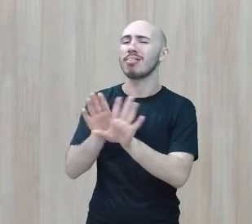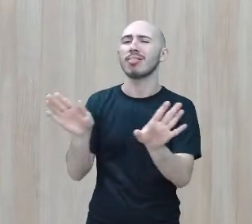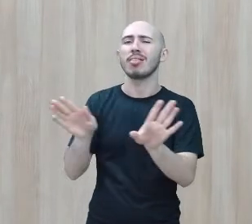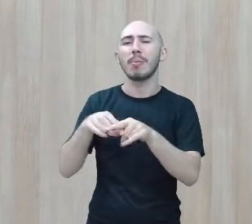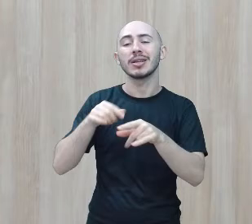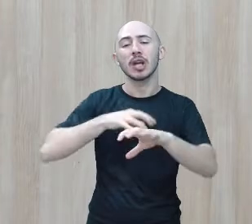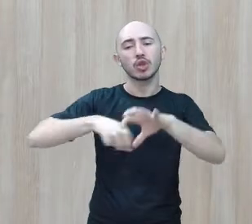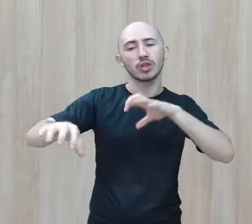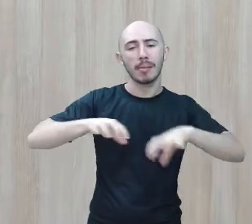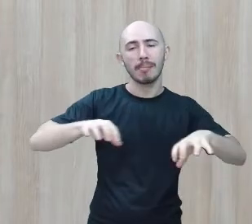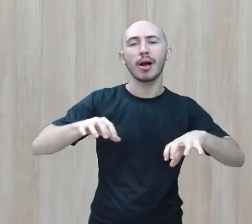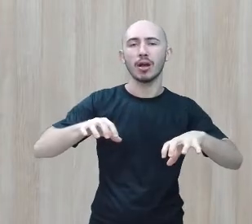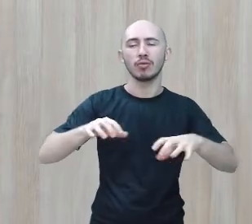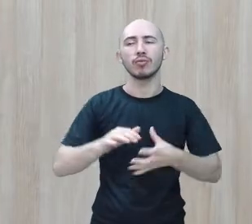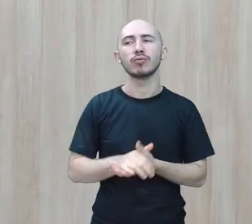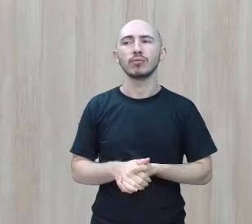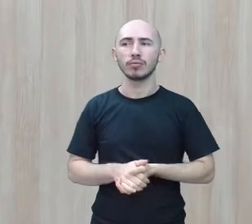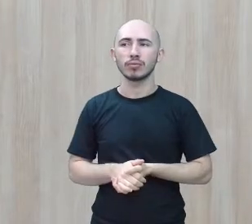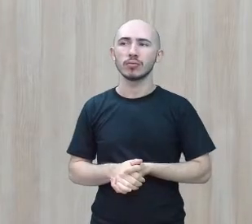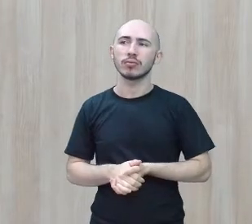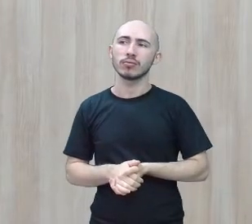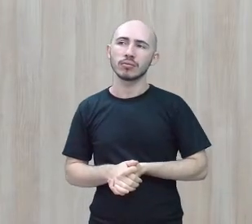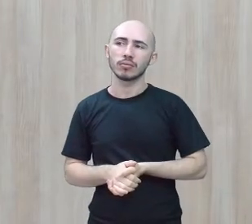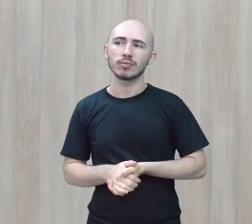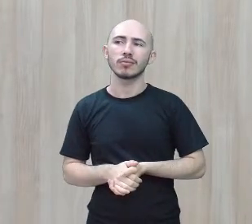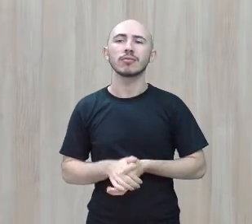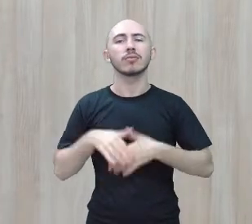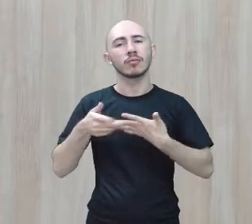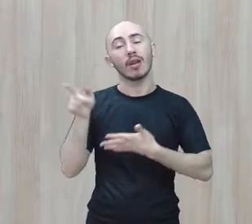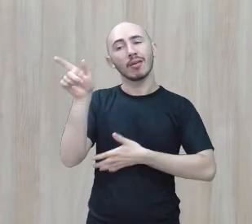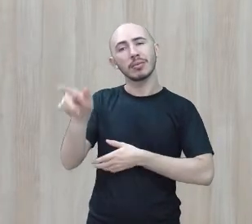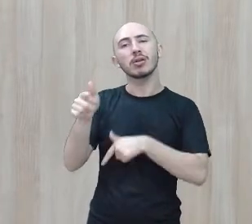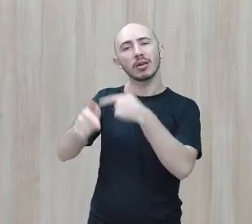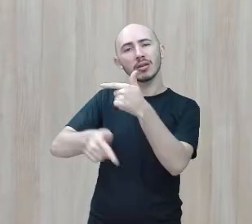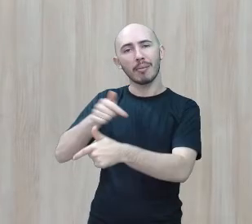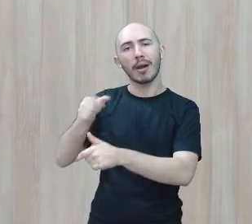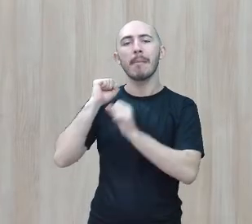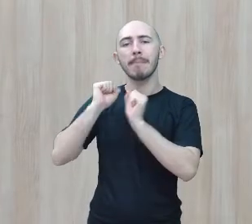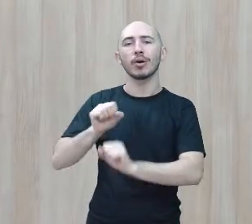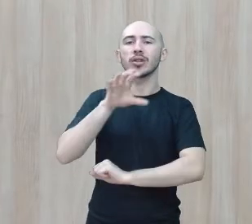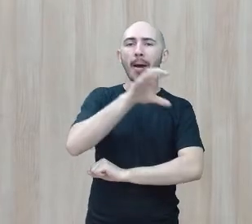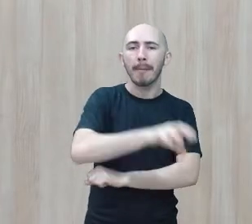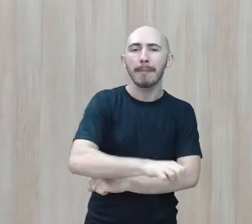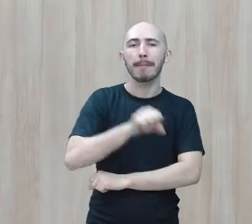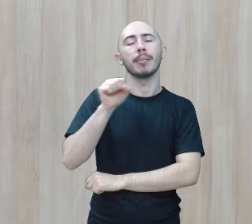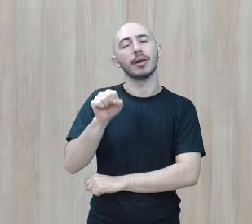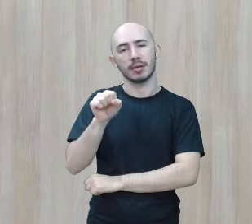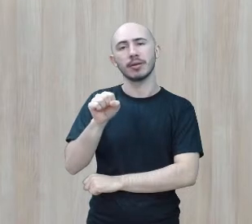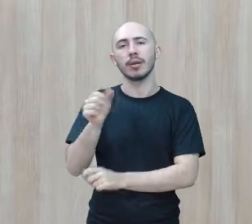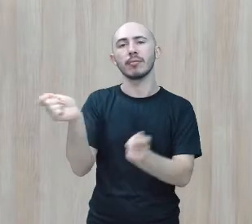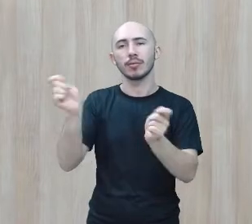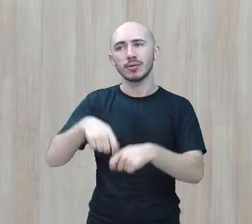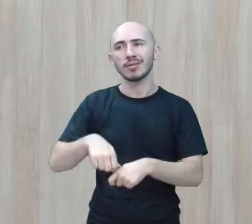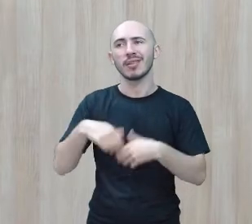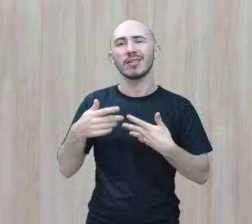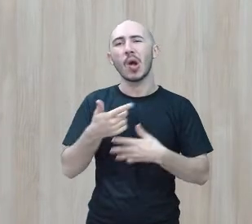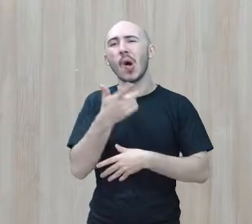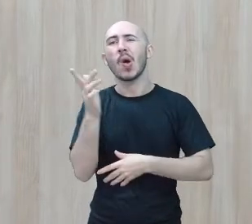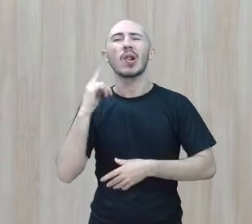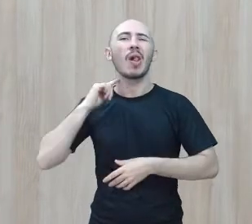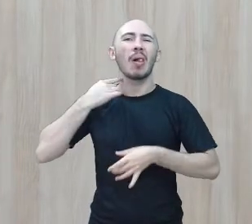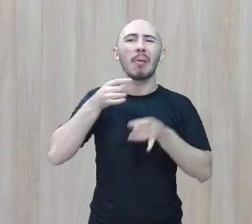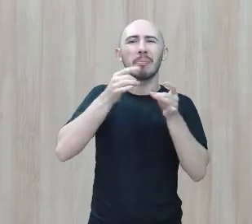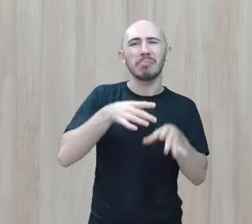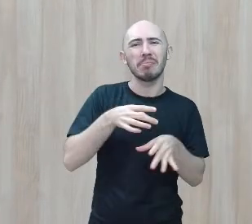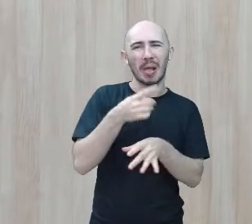assim, que vão ficar desagradável para que eles retirem ali, que tenham contato com algo que está apodrecendo.